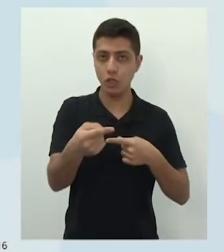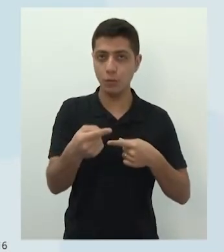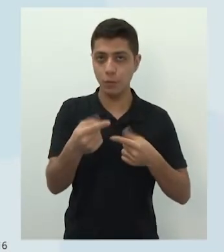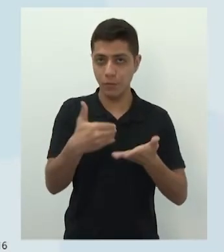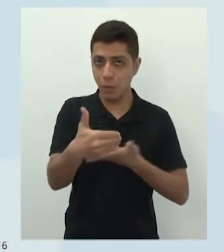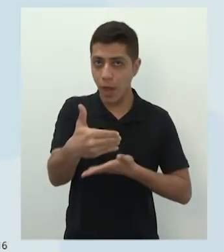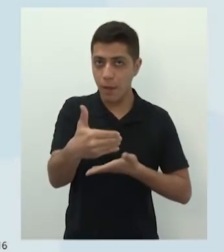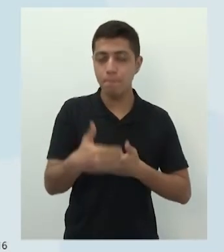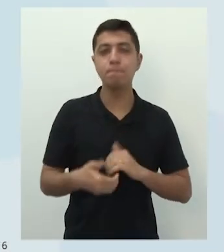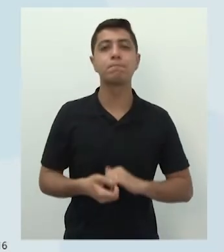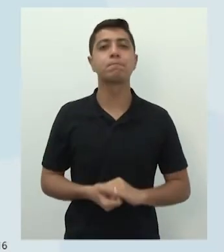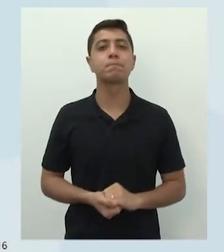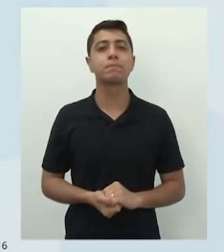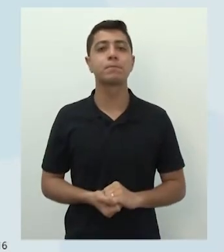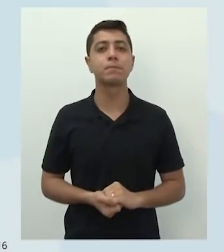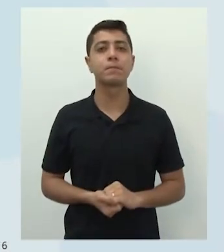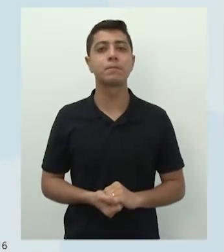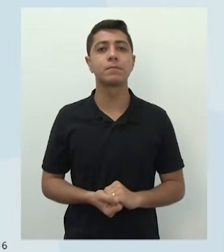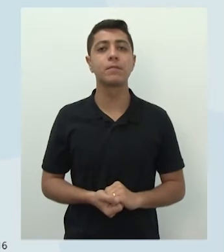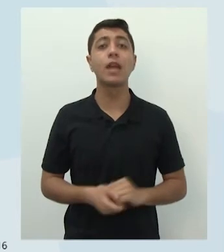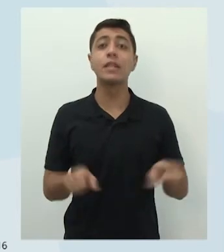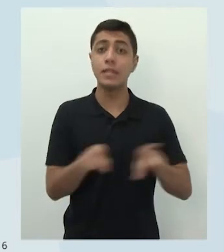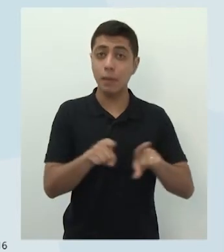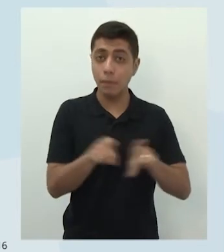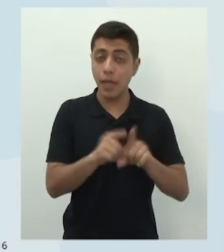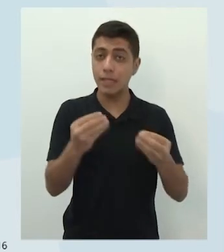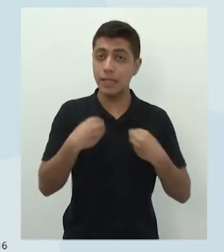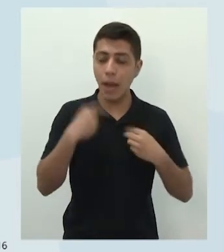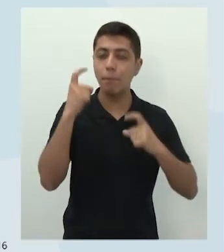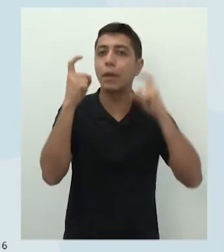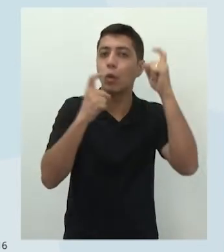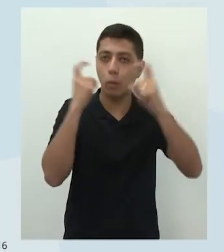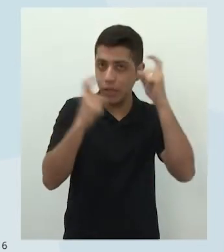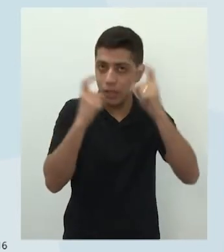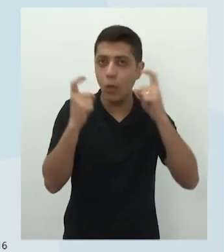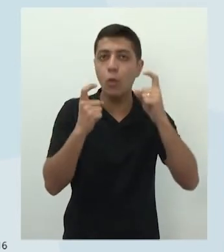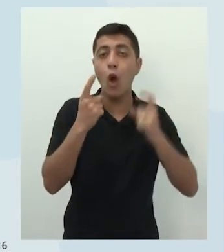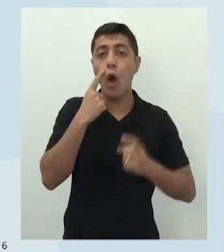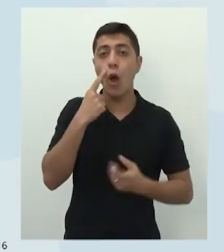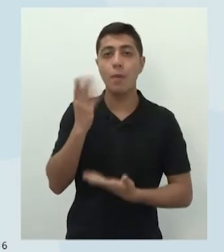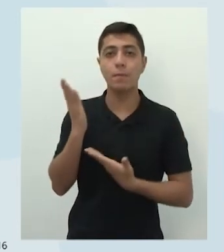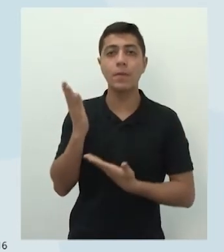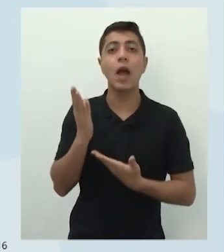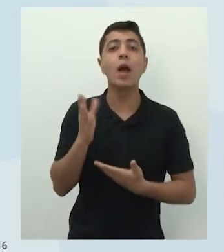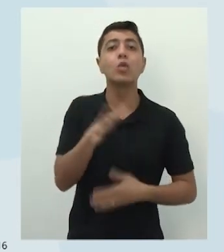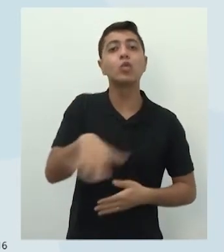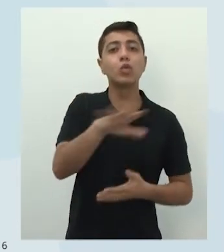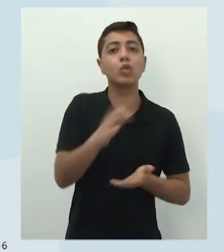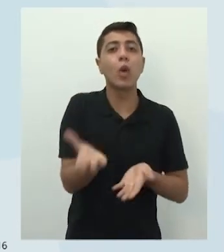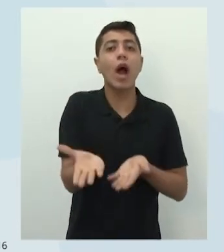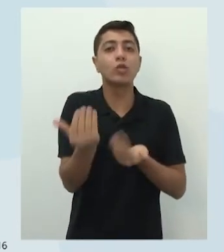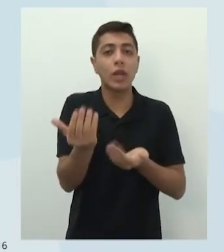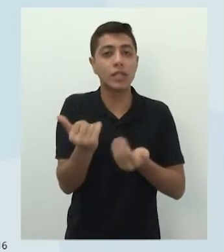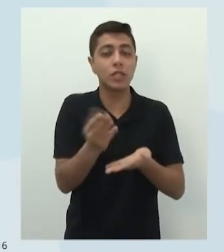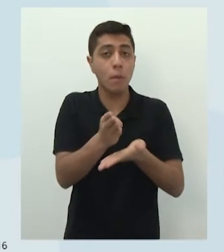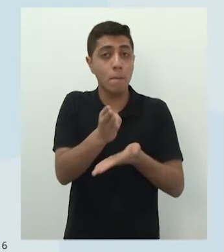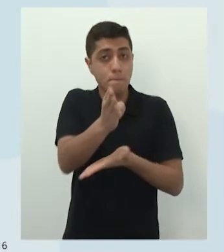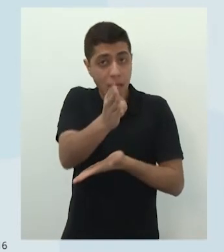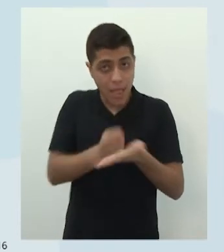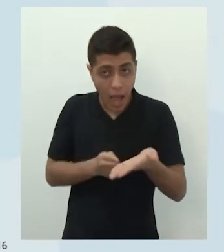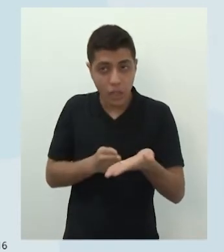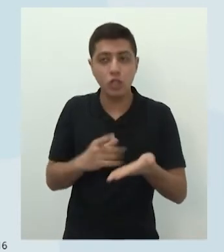Photoshop, muda tudo. Por quê? Porque também entenda que a internet pode ser um elemento de identidade, um elemento